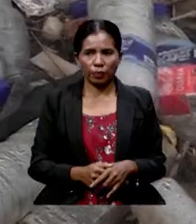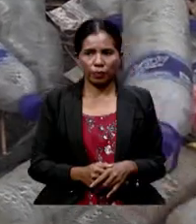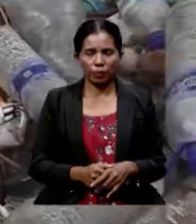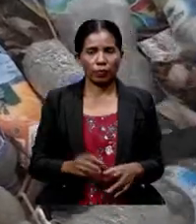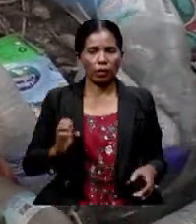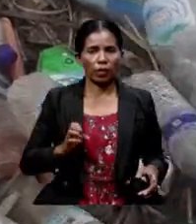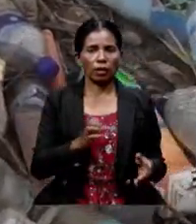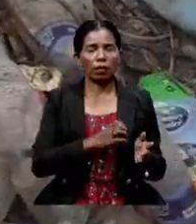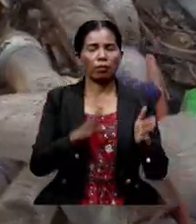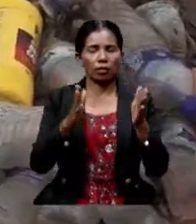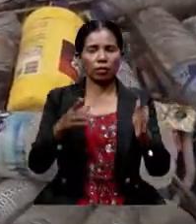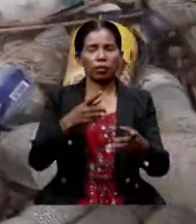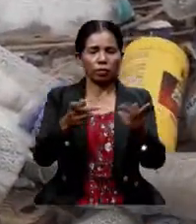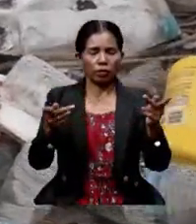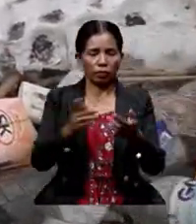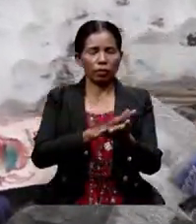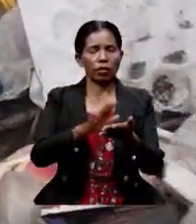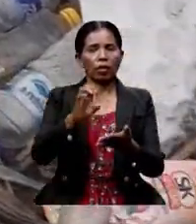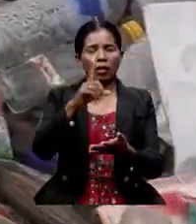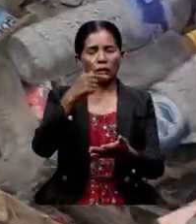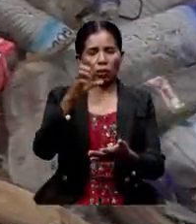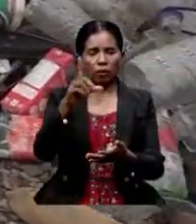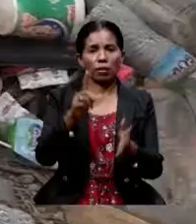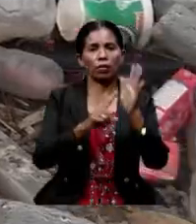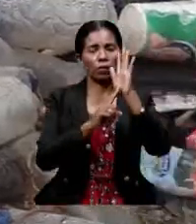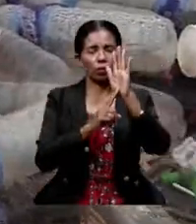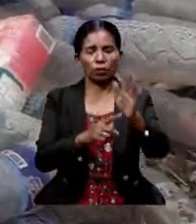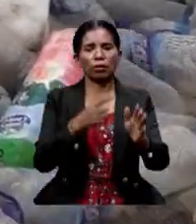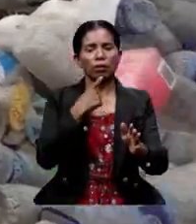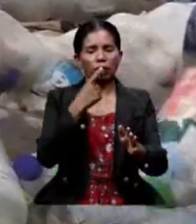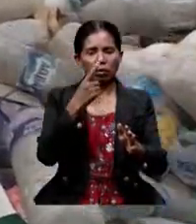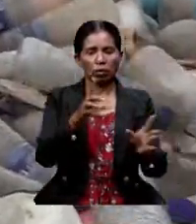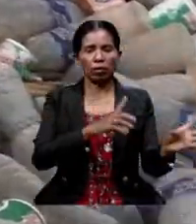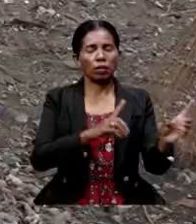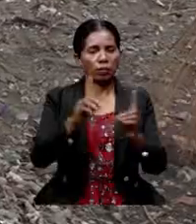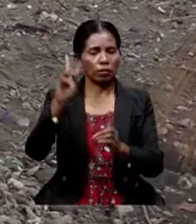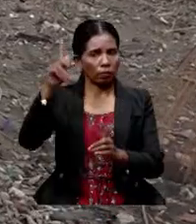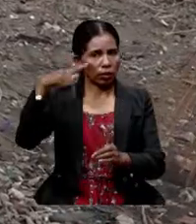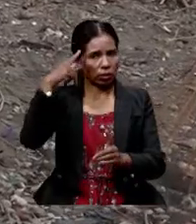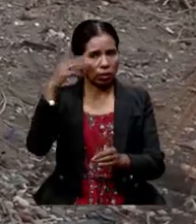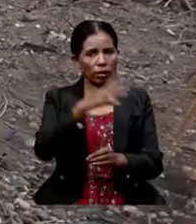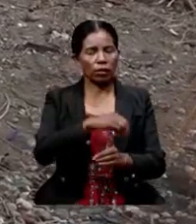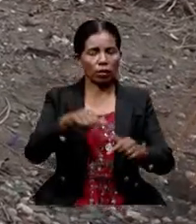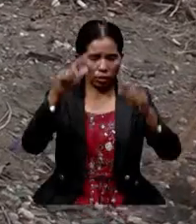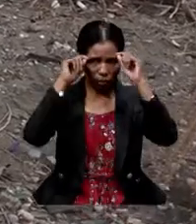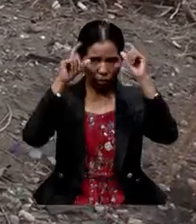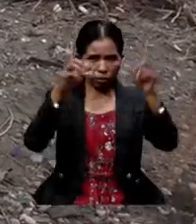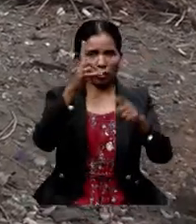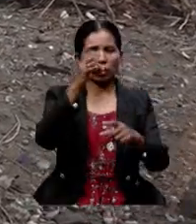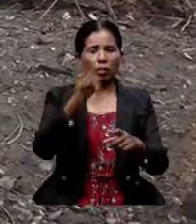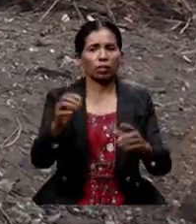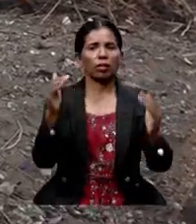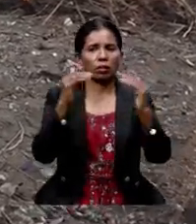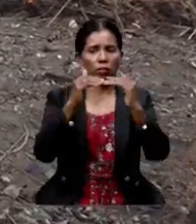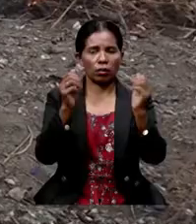Embaixador, boa vontade, ba, meio ambiente e golemos, hatoni alimentação, conaba, implementação política de aeroplástico e Timor-Leste, e a dili diálogo